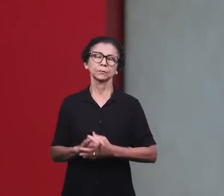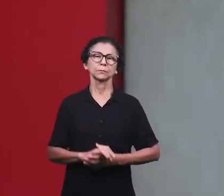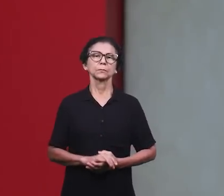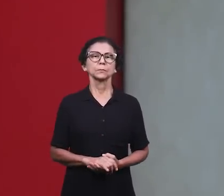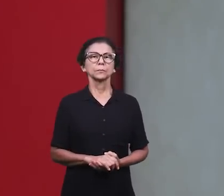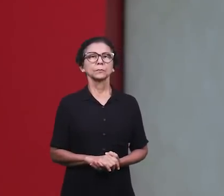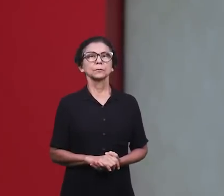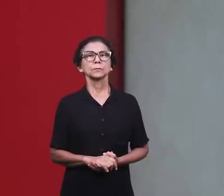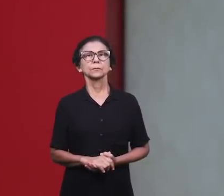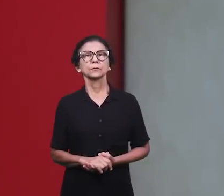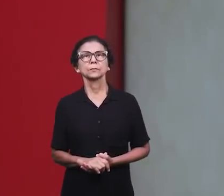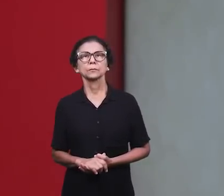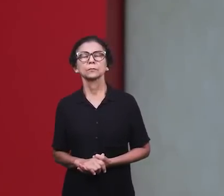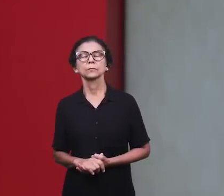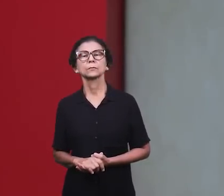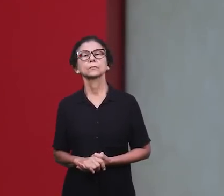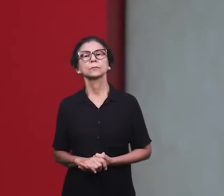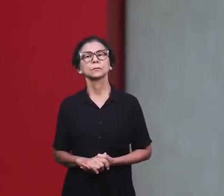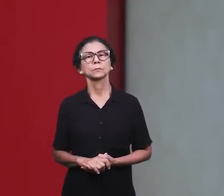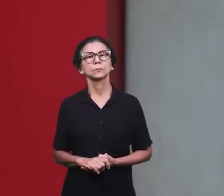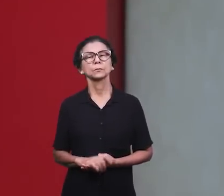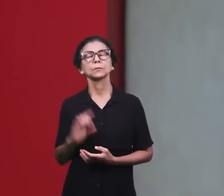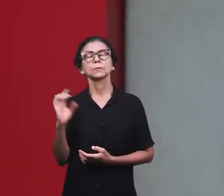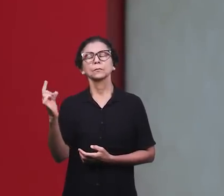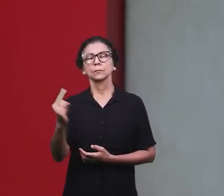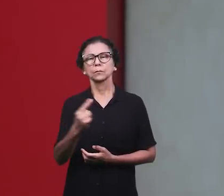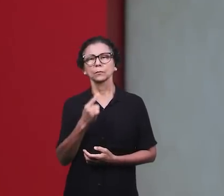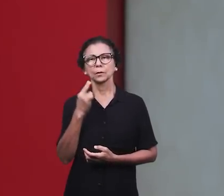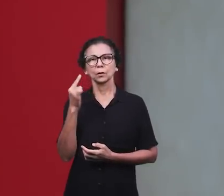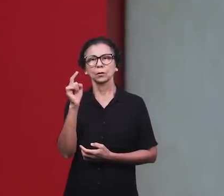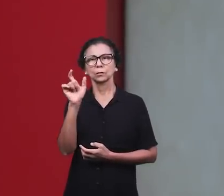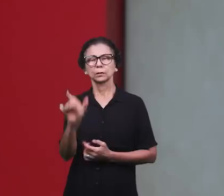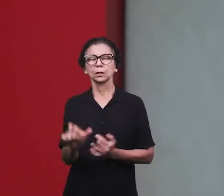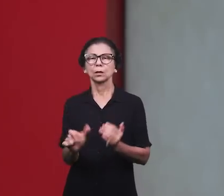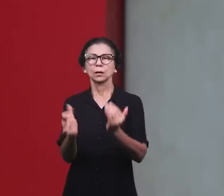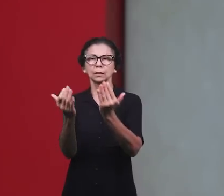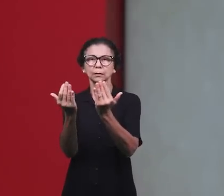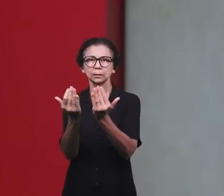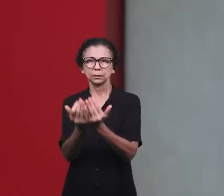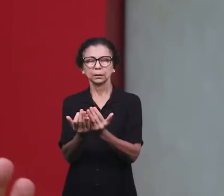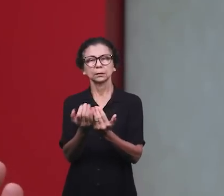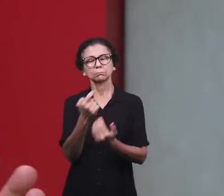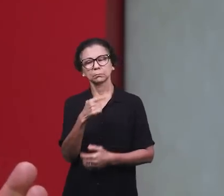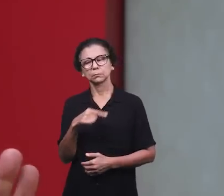de que quando vamos ao culto, nós crentes, e estamos